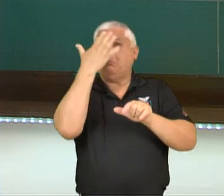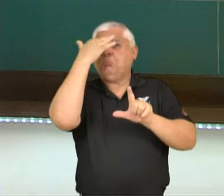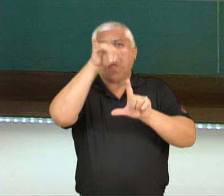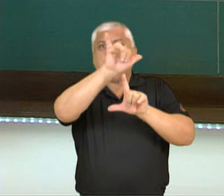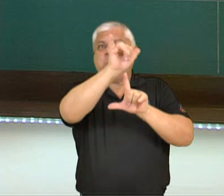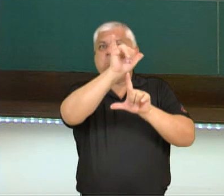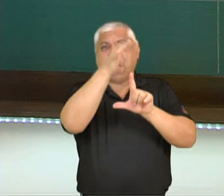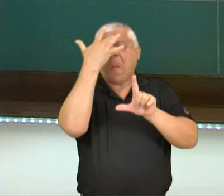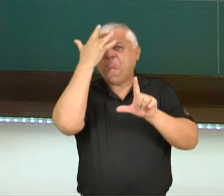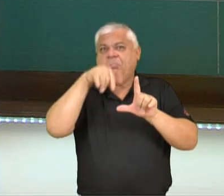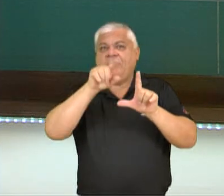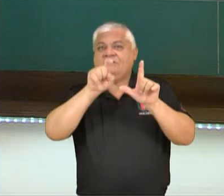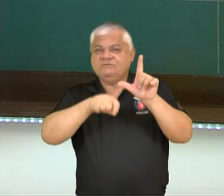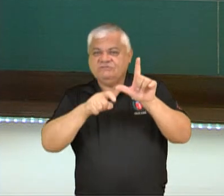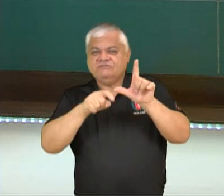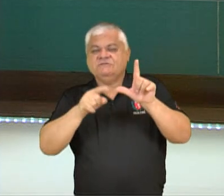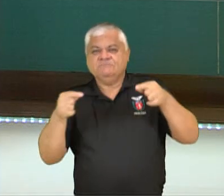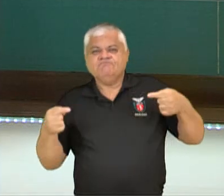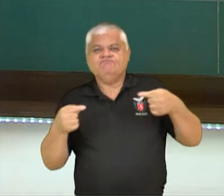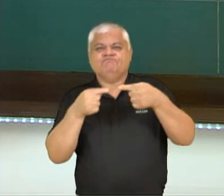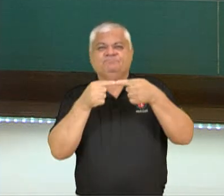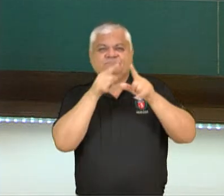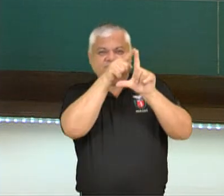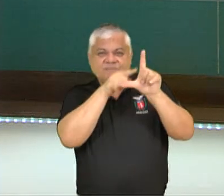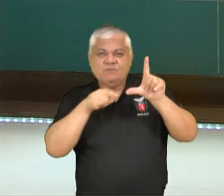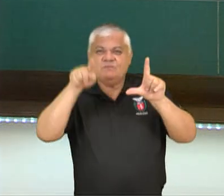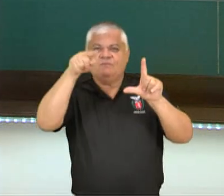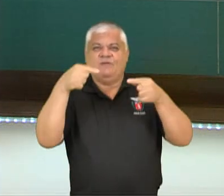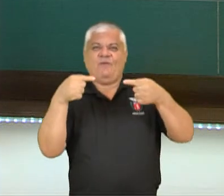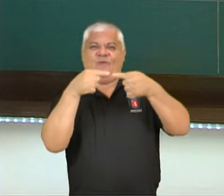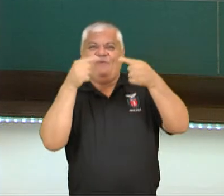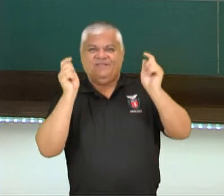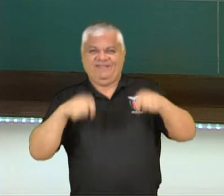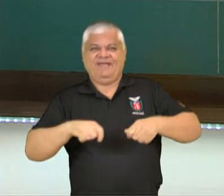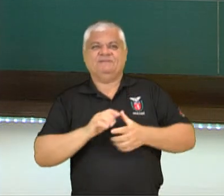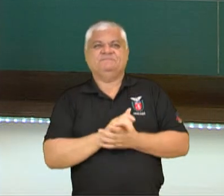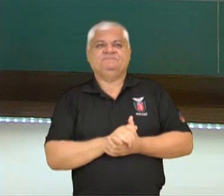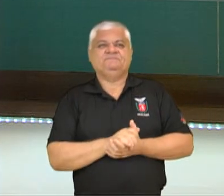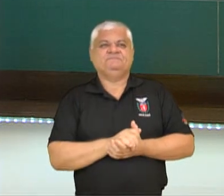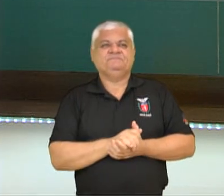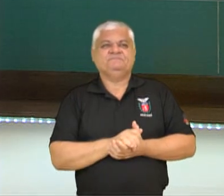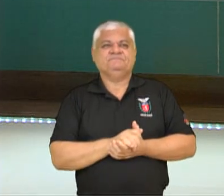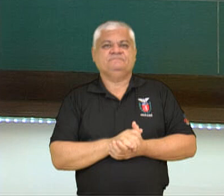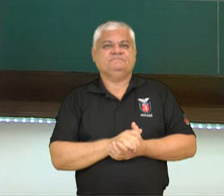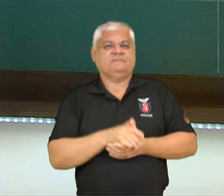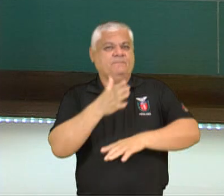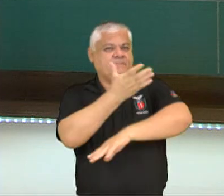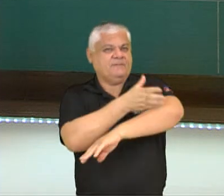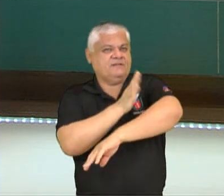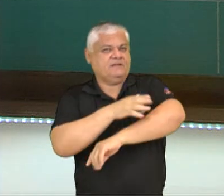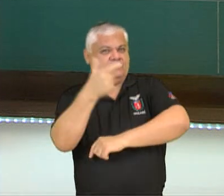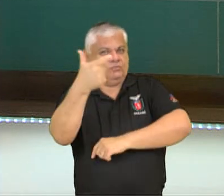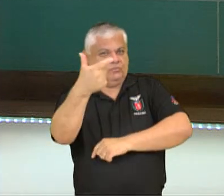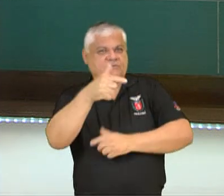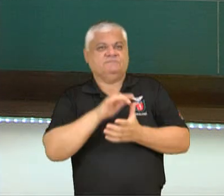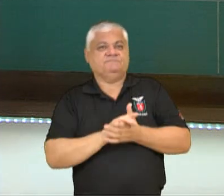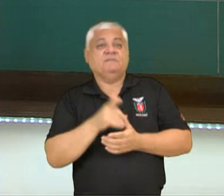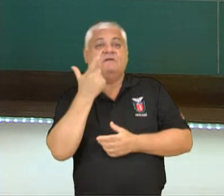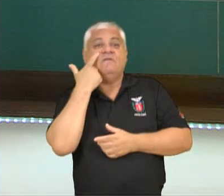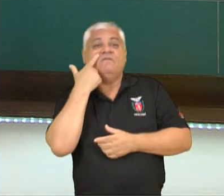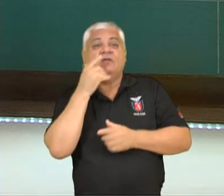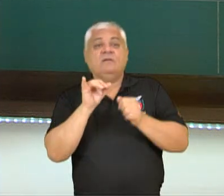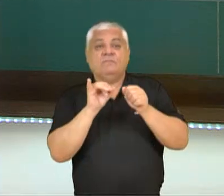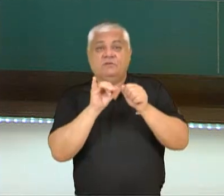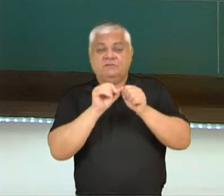e assim eu terei as coordenadas do vértice da minha parábola. Okay? Então vamos praticar um pouquinho. Agora vocês vão obter